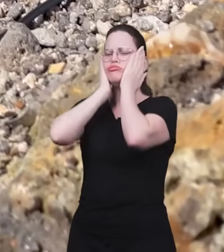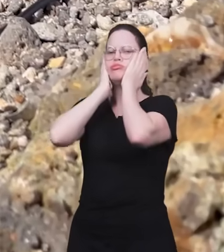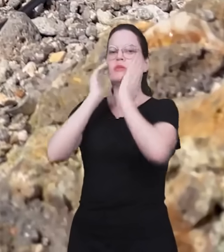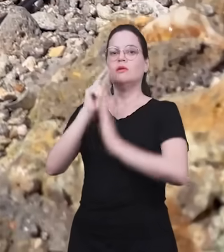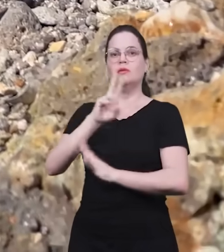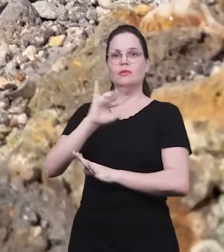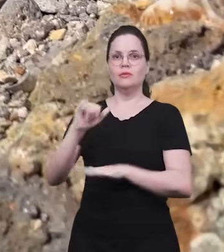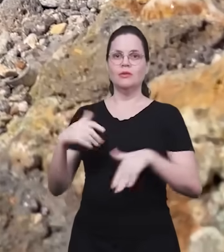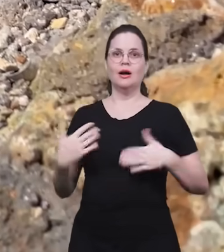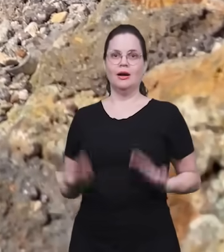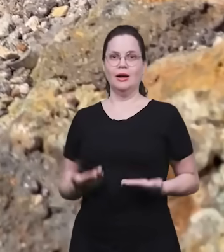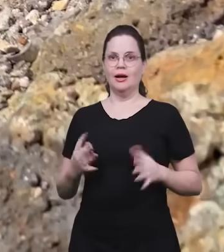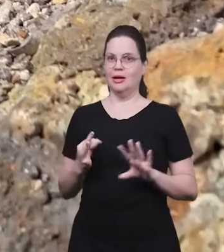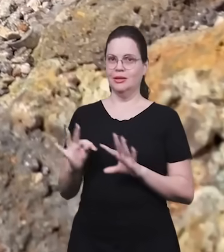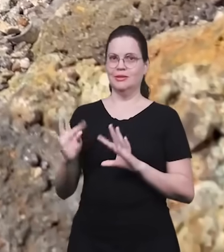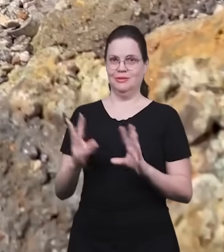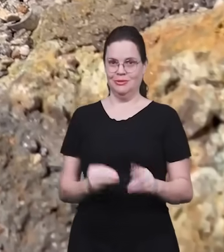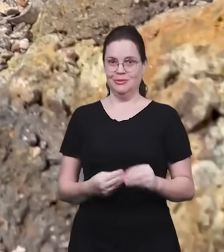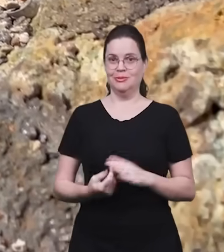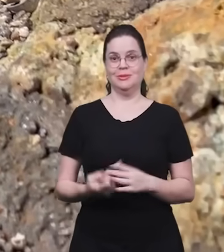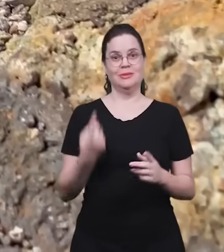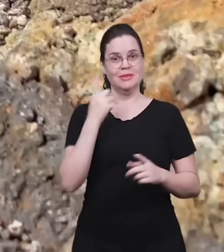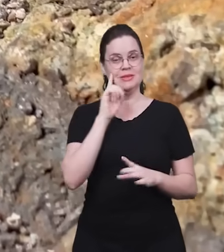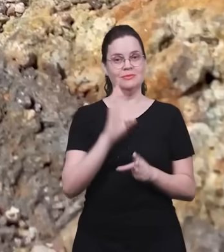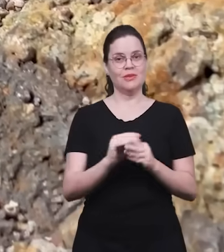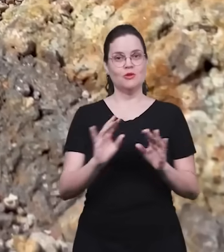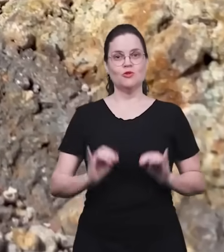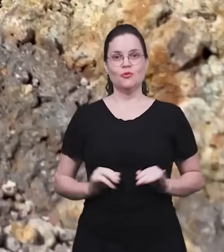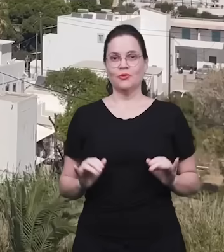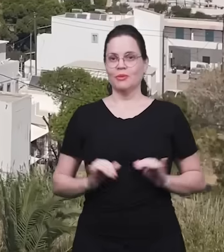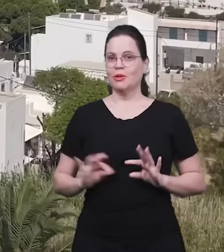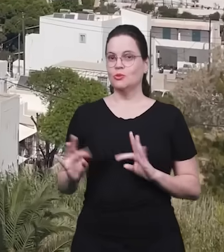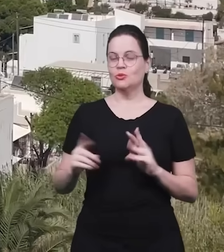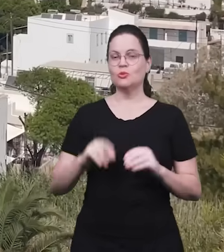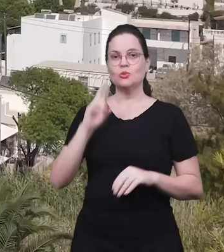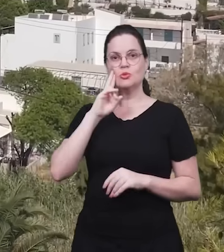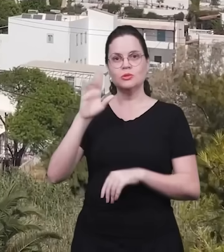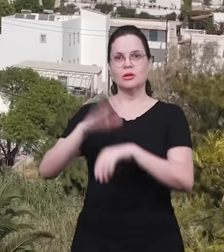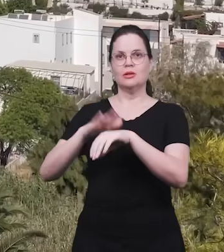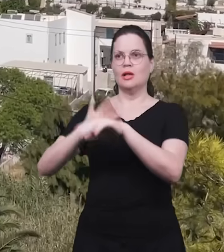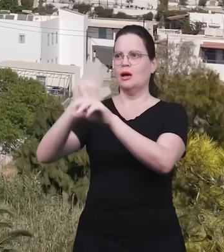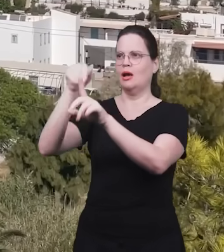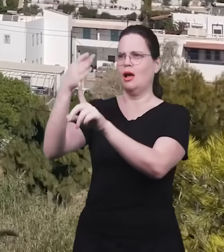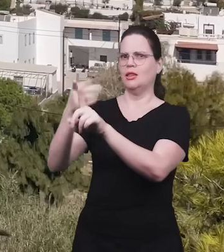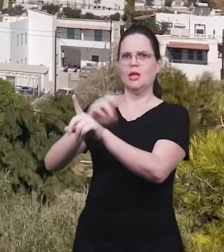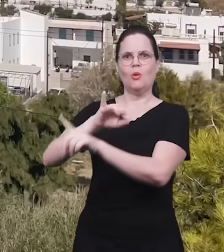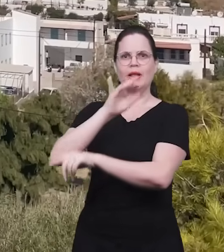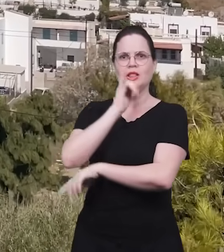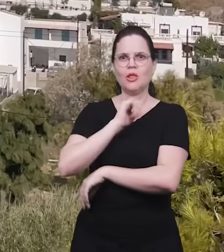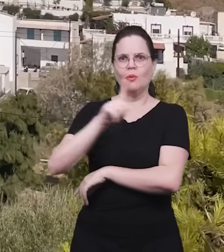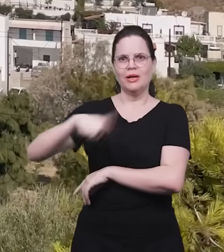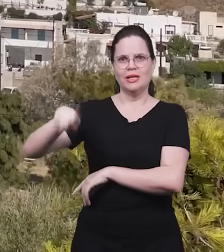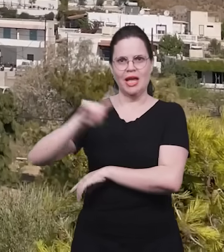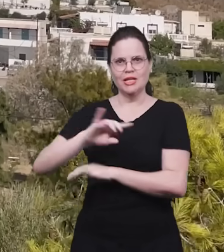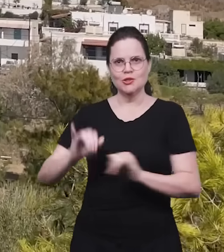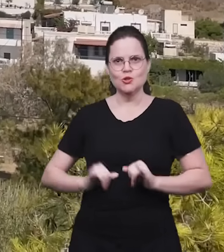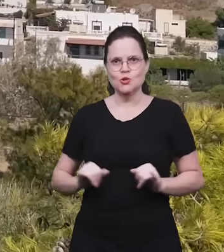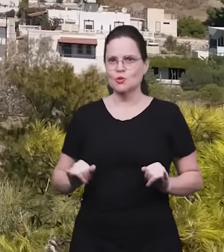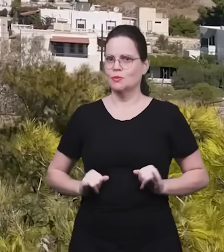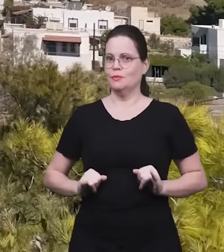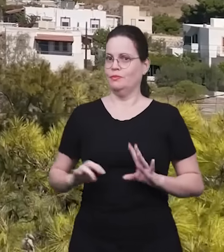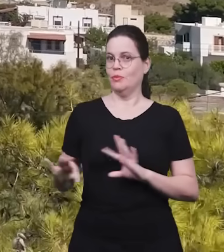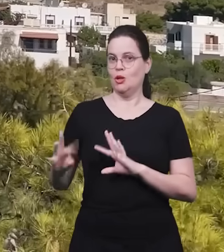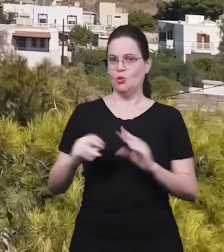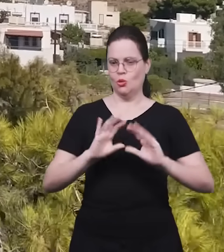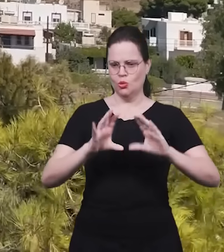olhos toda lágrima. Sofrimento. Toda lágrima. Então o Senhor honrando esses mártires, não foi em vão. Amém.